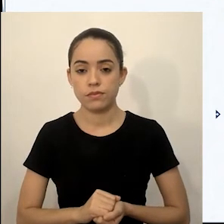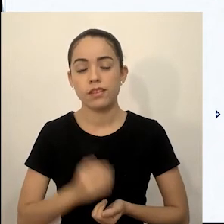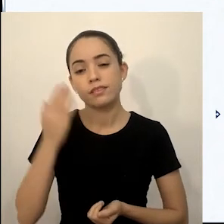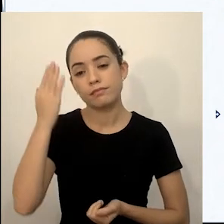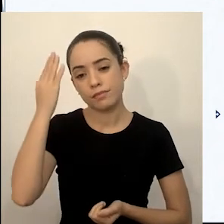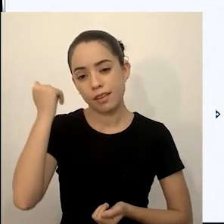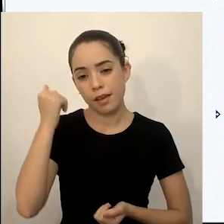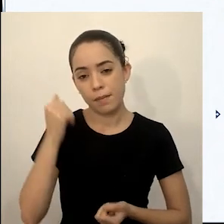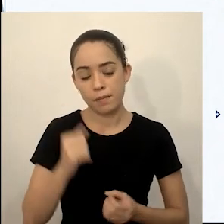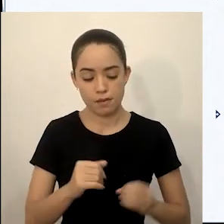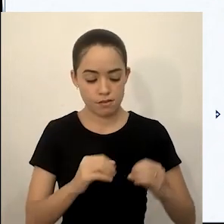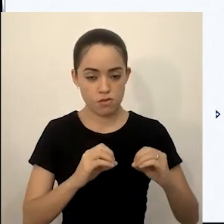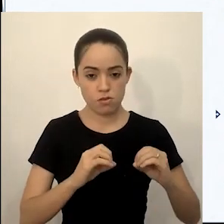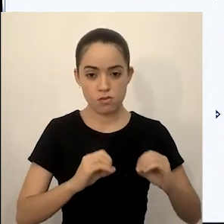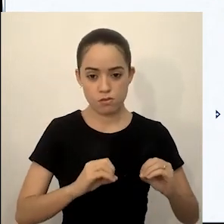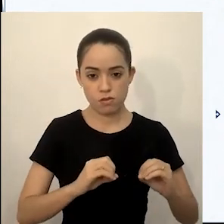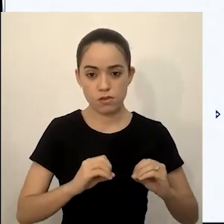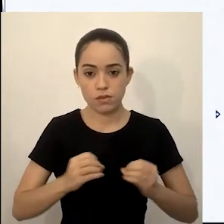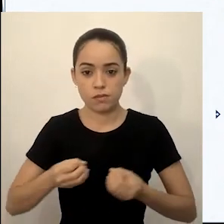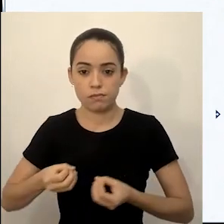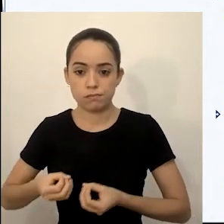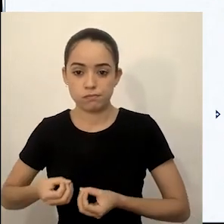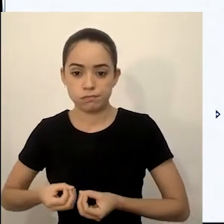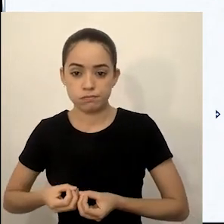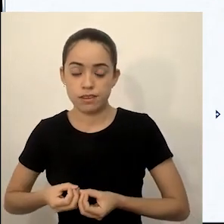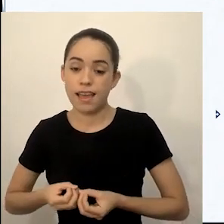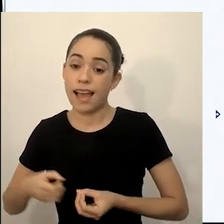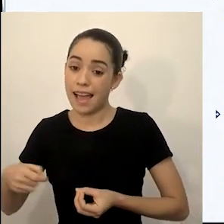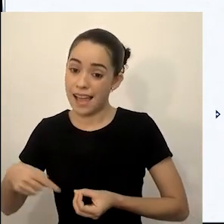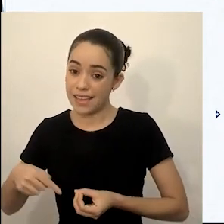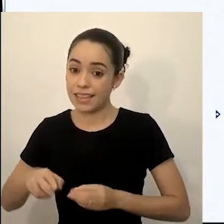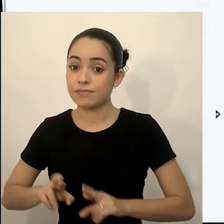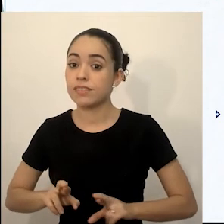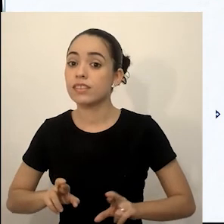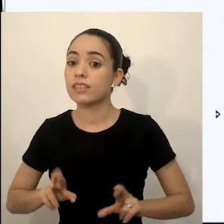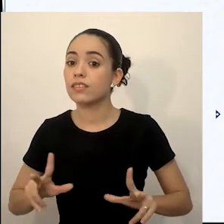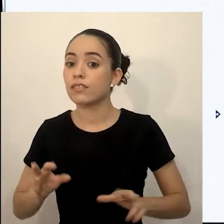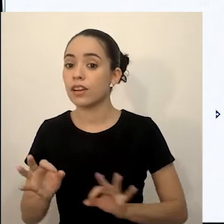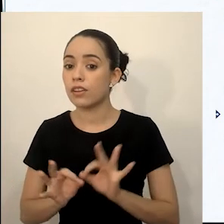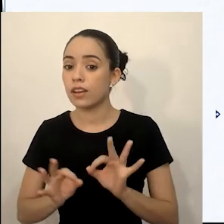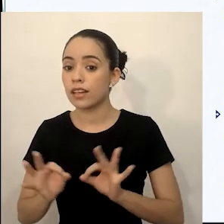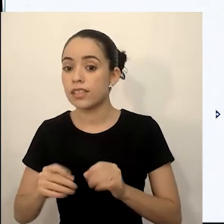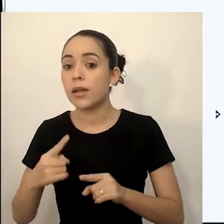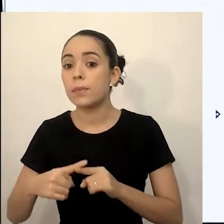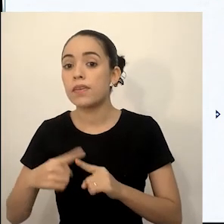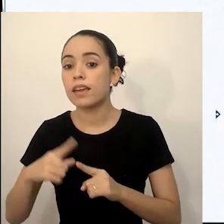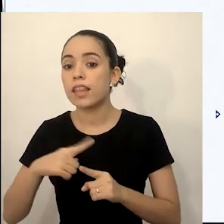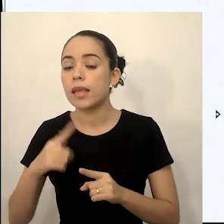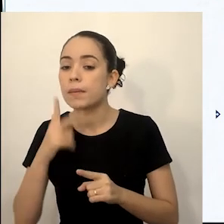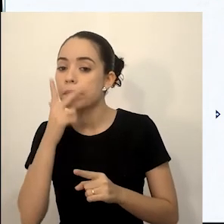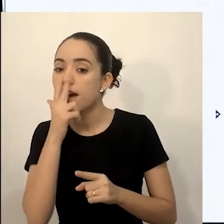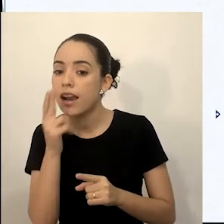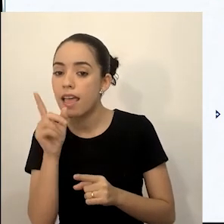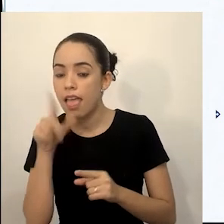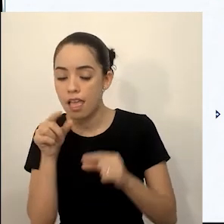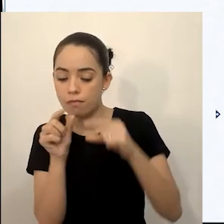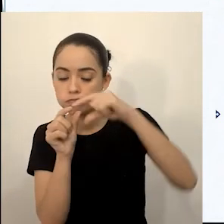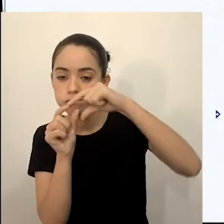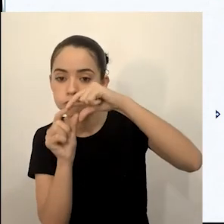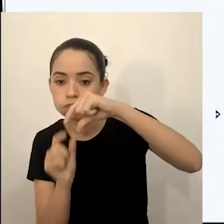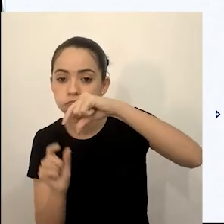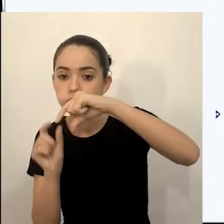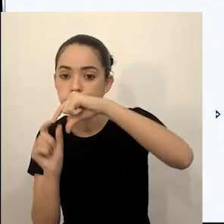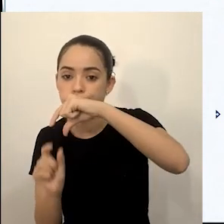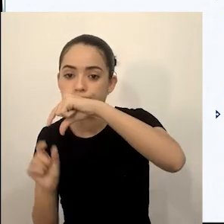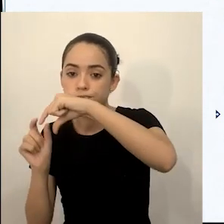Devido à diferença de arquitetura dos testículos em túbulos, as células